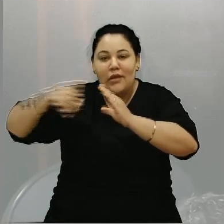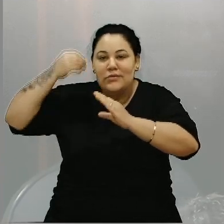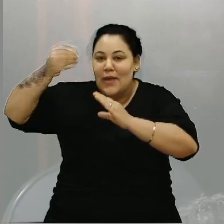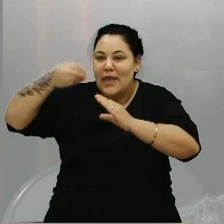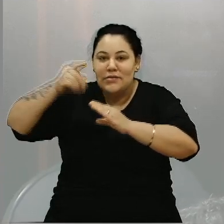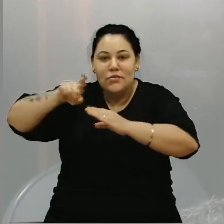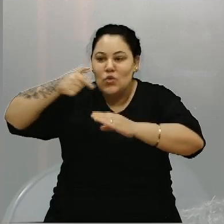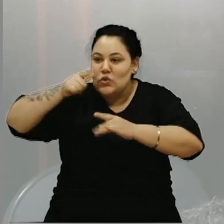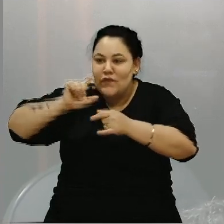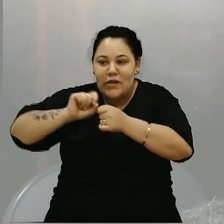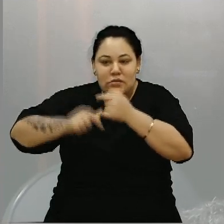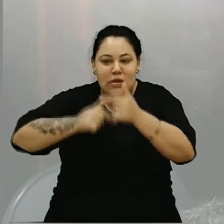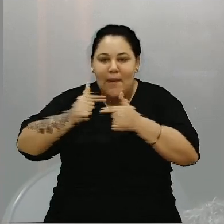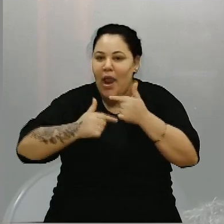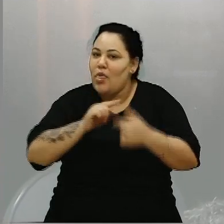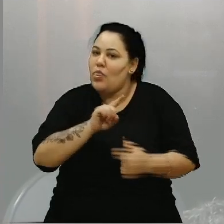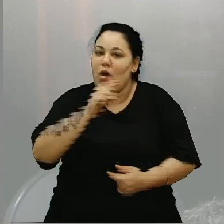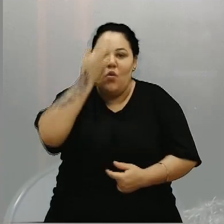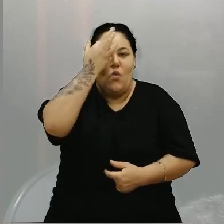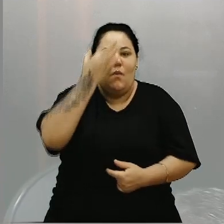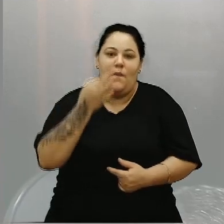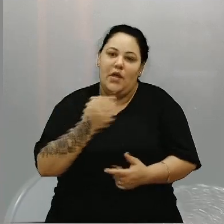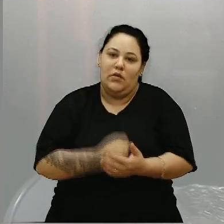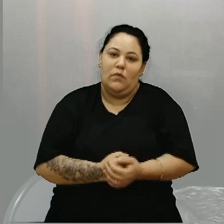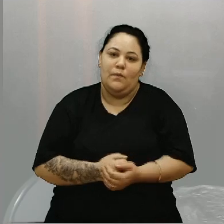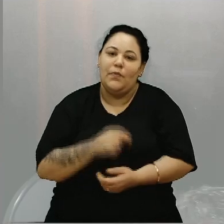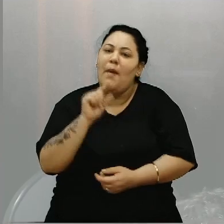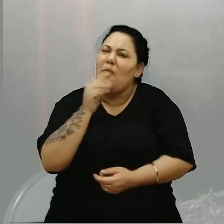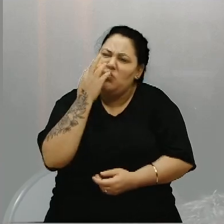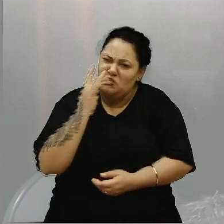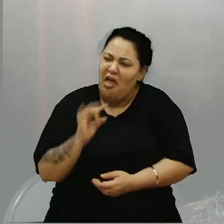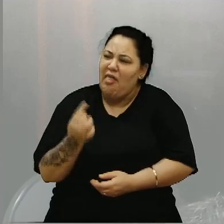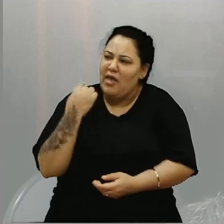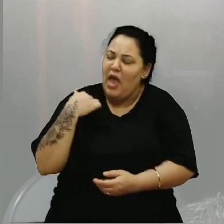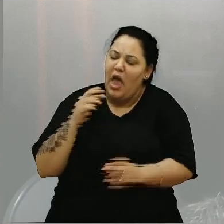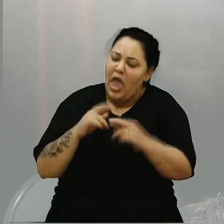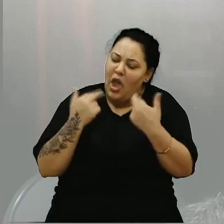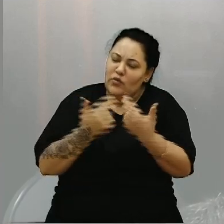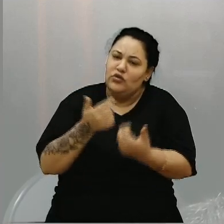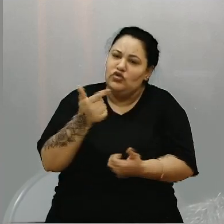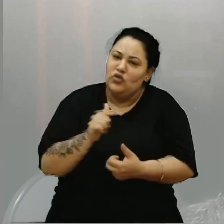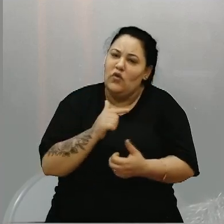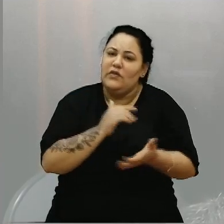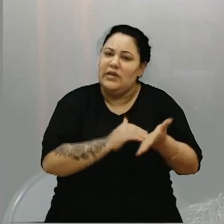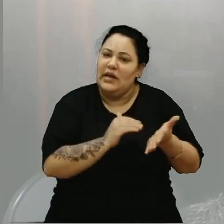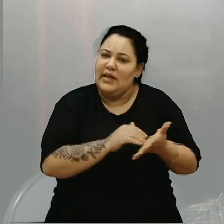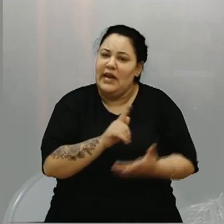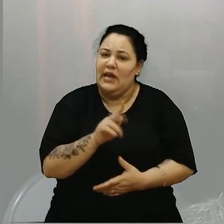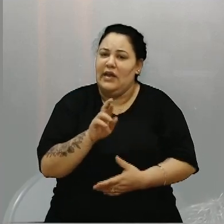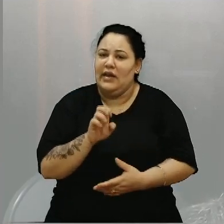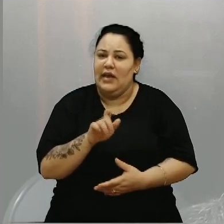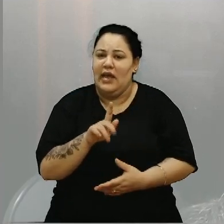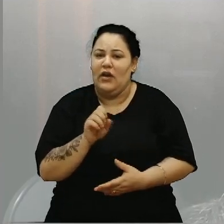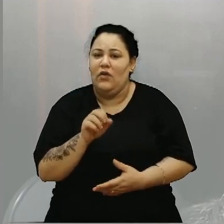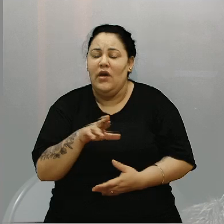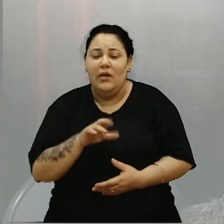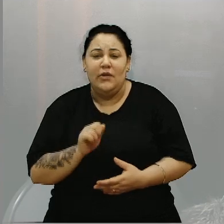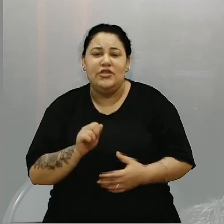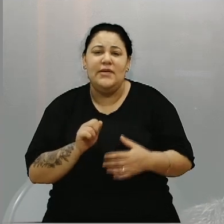que há poucos dias atrás, reunimos com a Grégora, reuni mais que uma vez sobre esse assunto, principalmente ali do Fátima